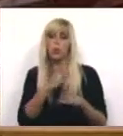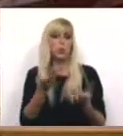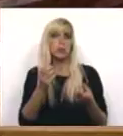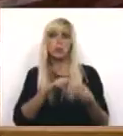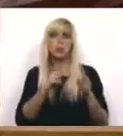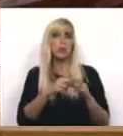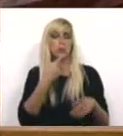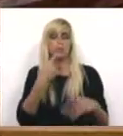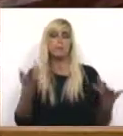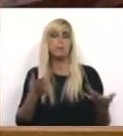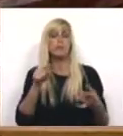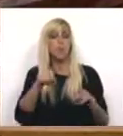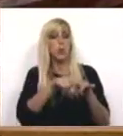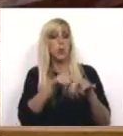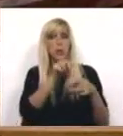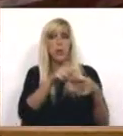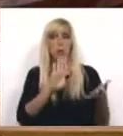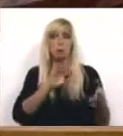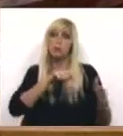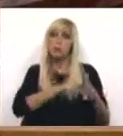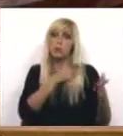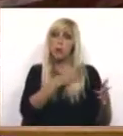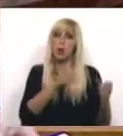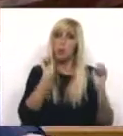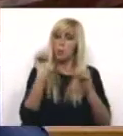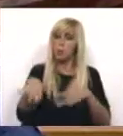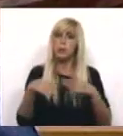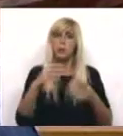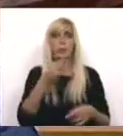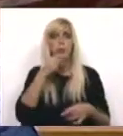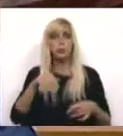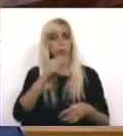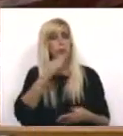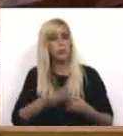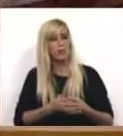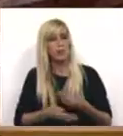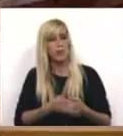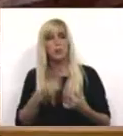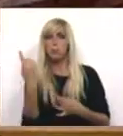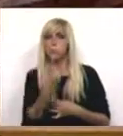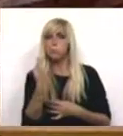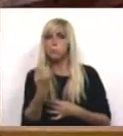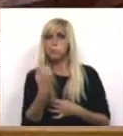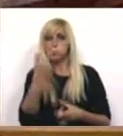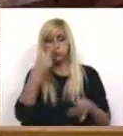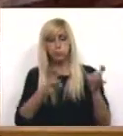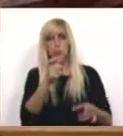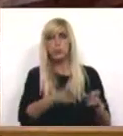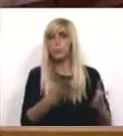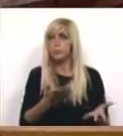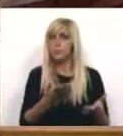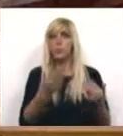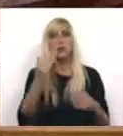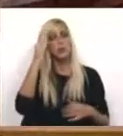questões. Foram estas políticas que provocaram o abandono do território e o envelhecimento e o isolamento das populações e uma